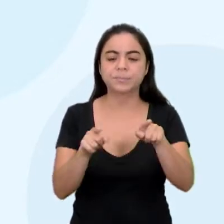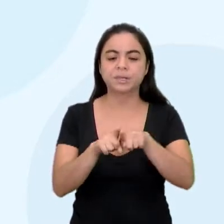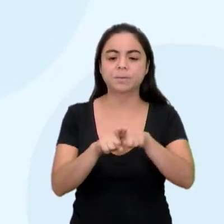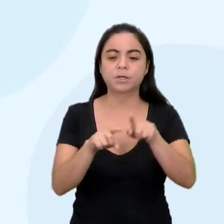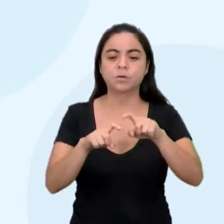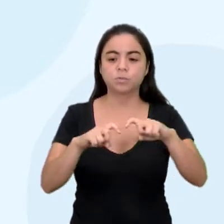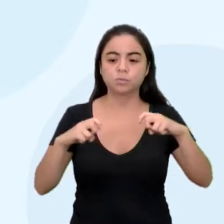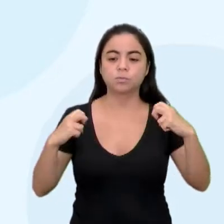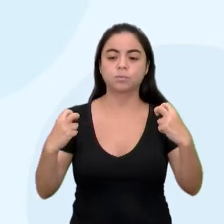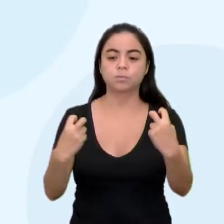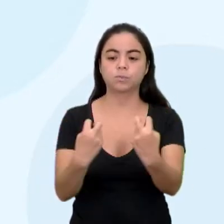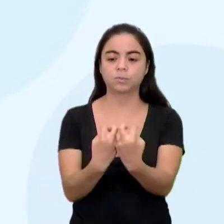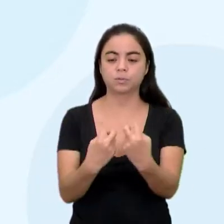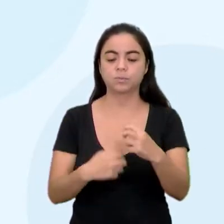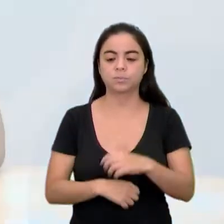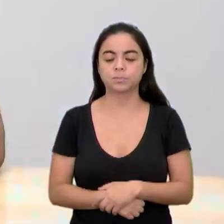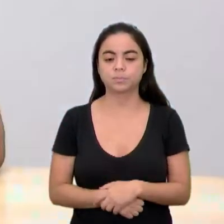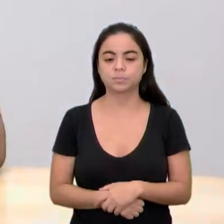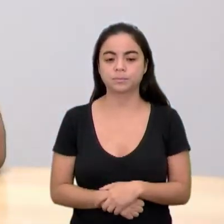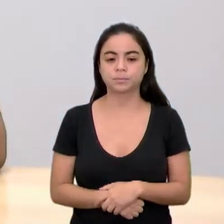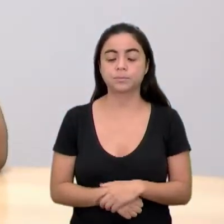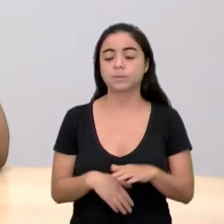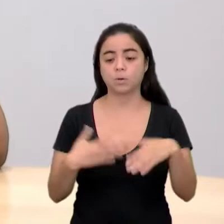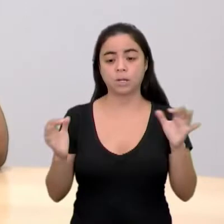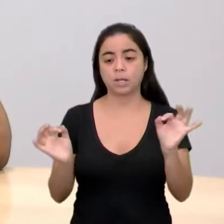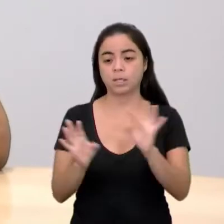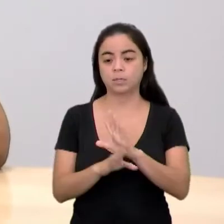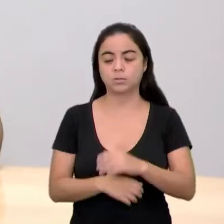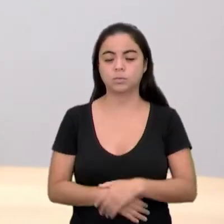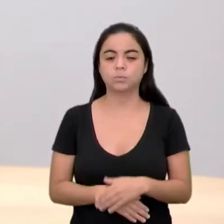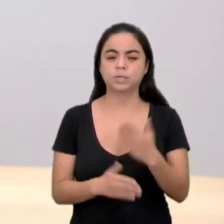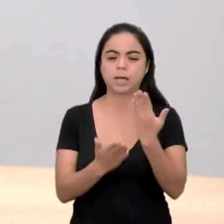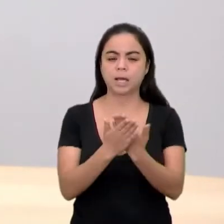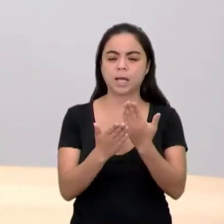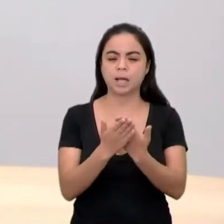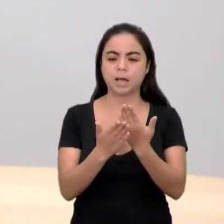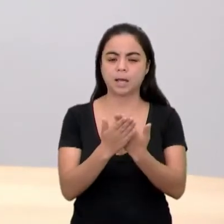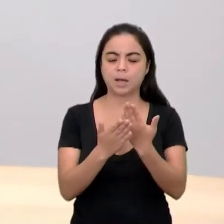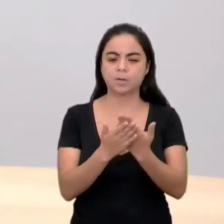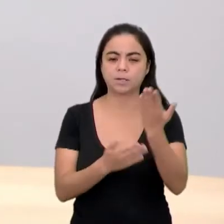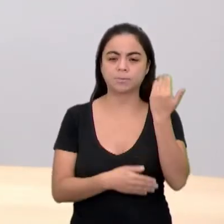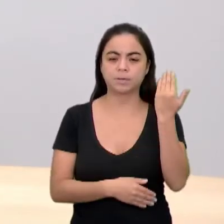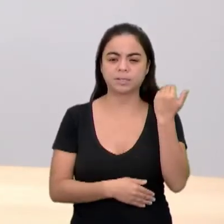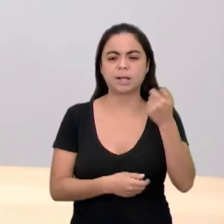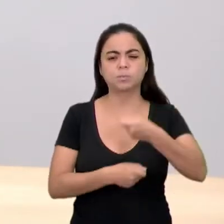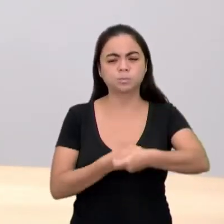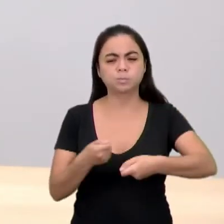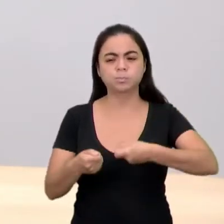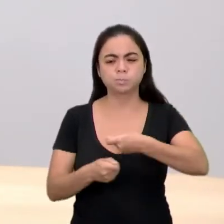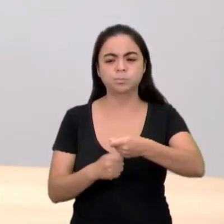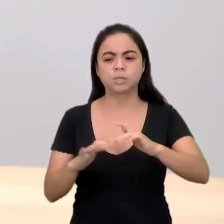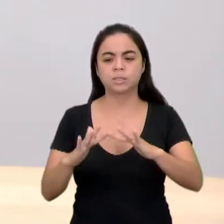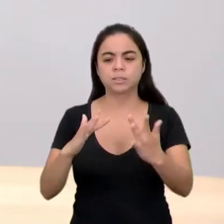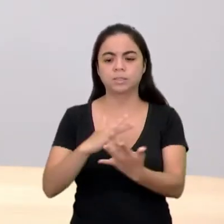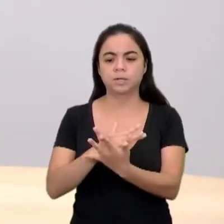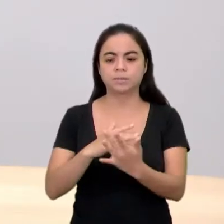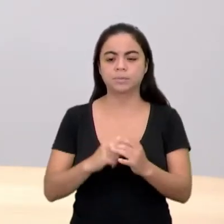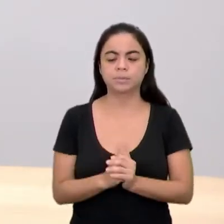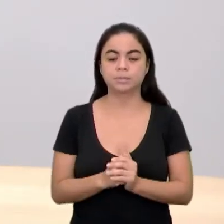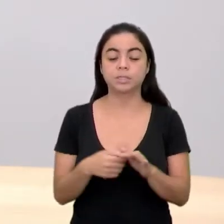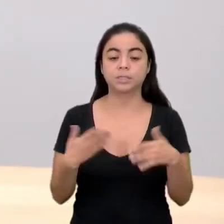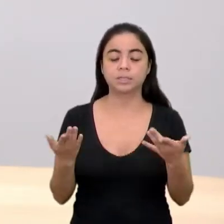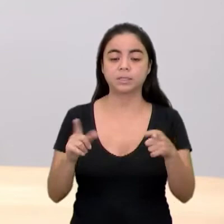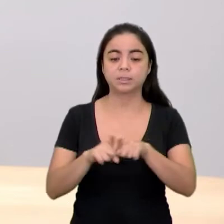uma roda de conversa para debatê-lo. É isso. Então, na aula passada, a gente falou muito sobre regulação da mídia. Entramos nesse assunto, colocamos